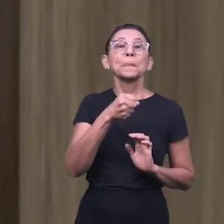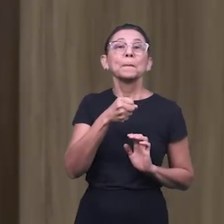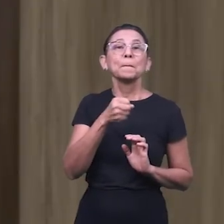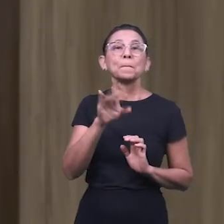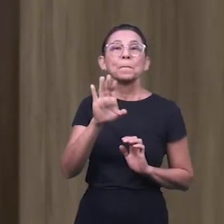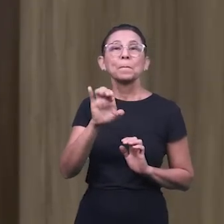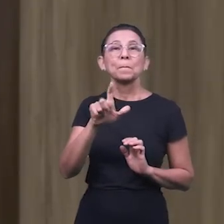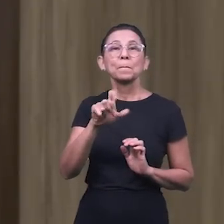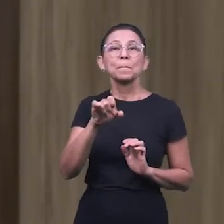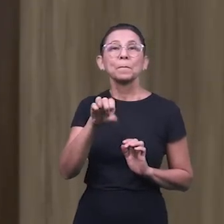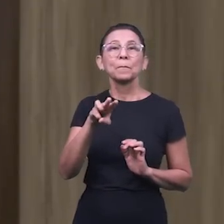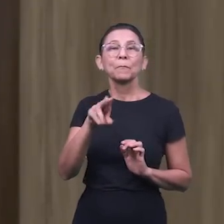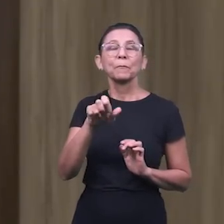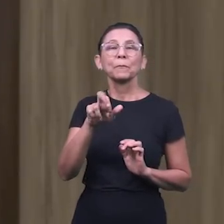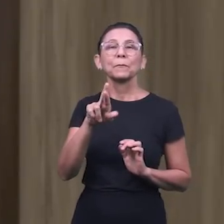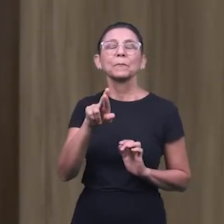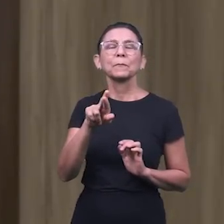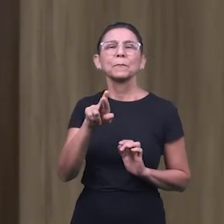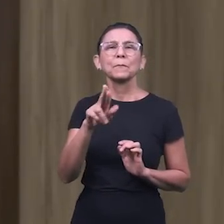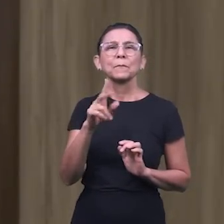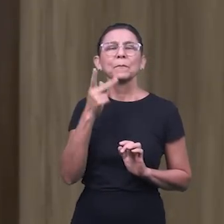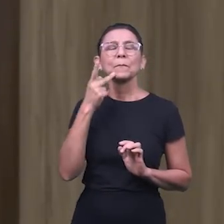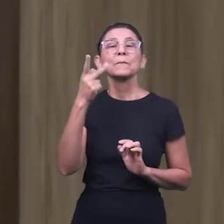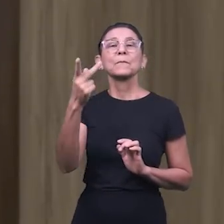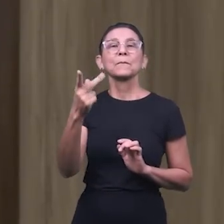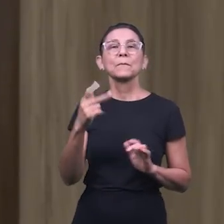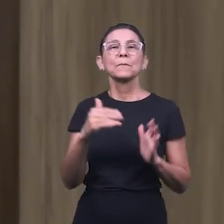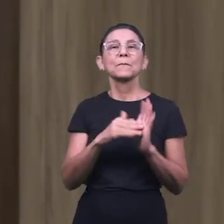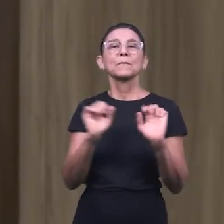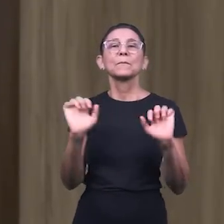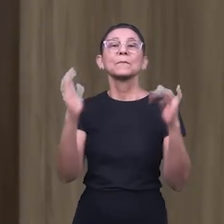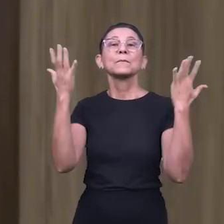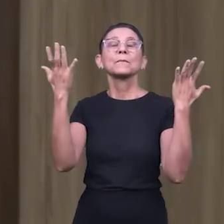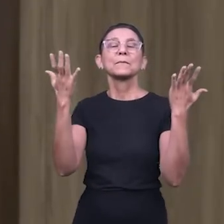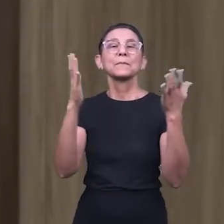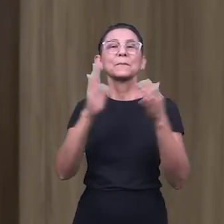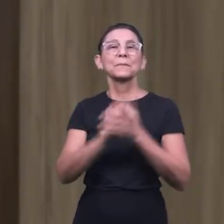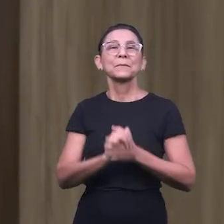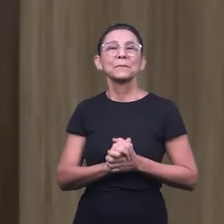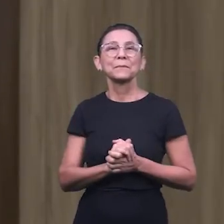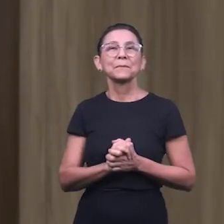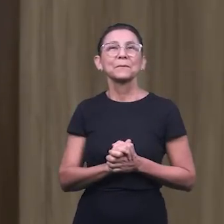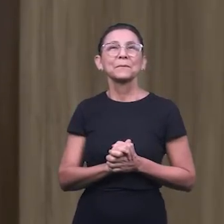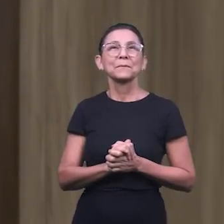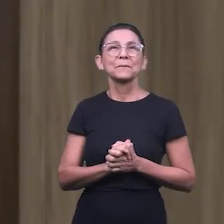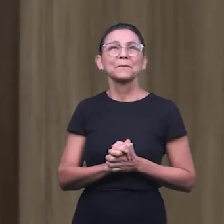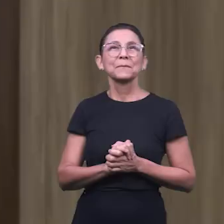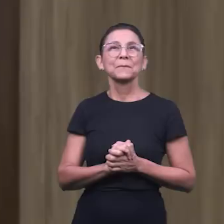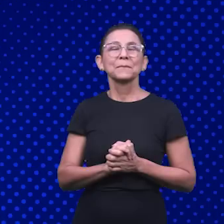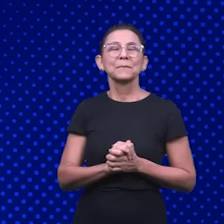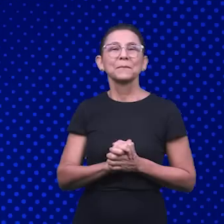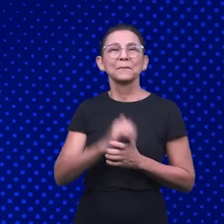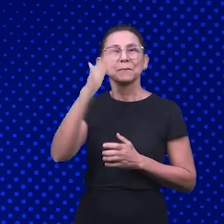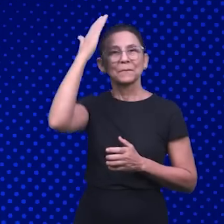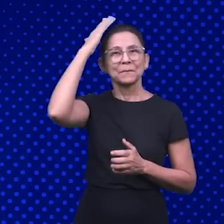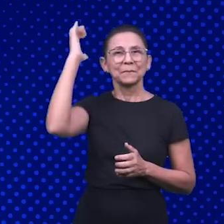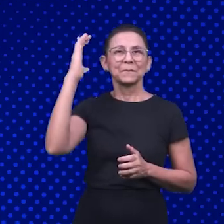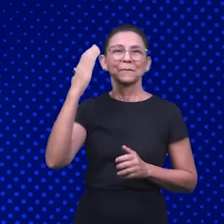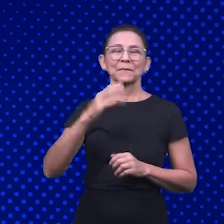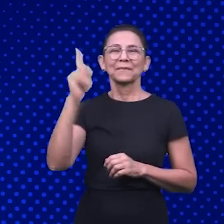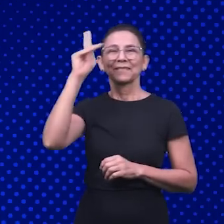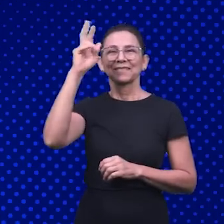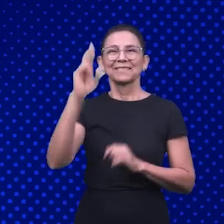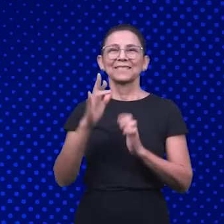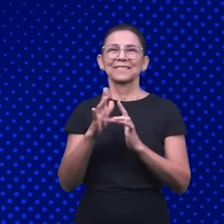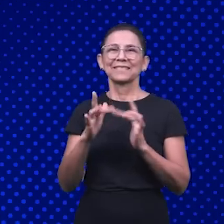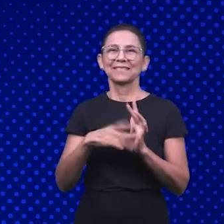pastor Elimar, que vai falar para a gente sobre os últimos acontecimentos do Paraná. A paz do Senhor Jesus, pastor. A paz do Senhor